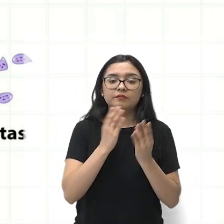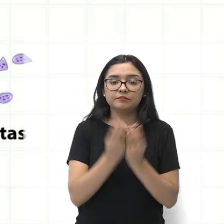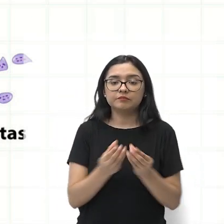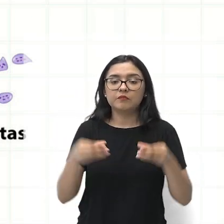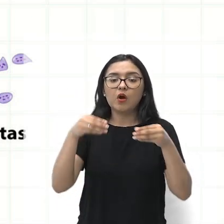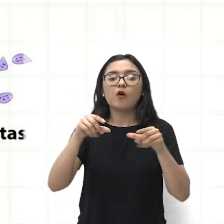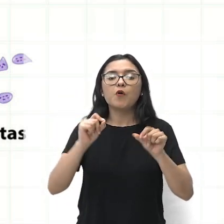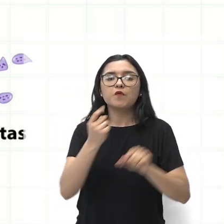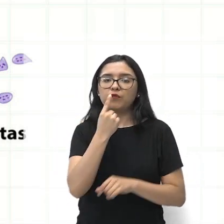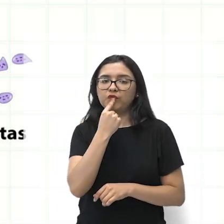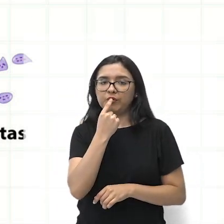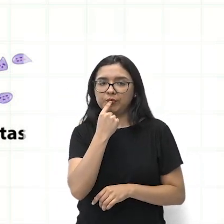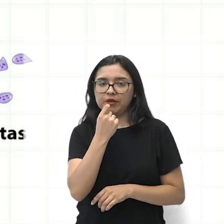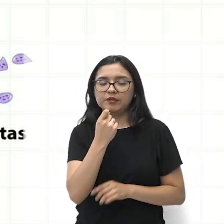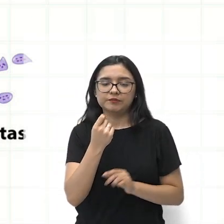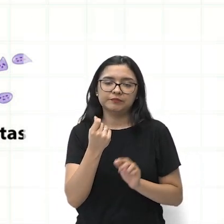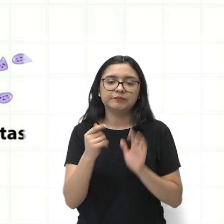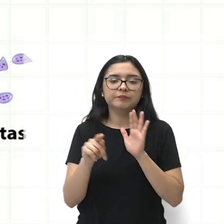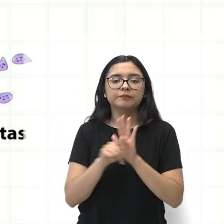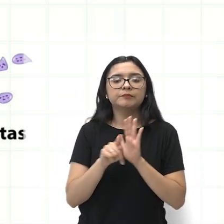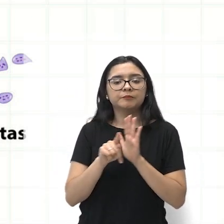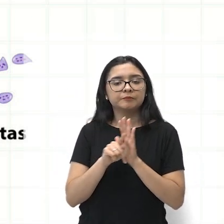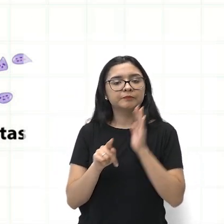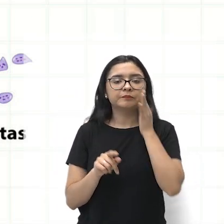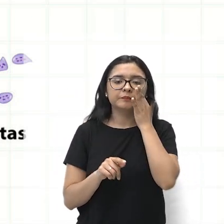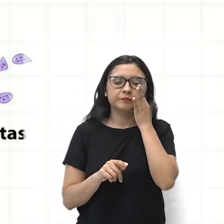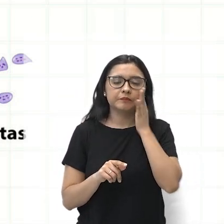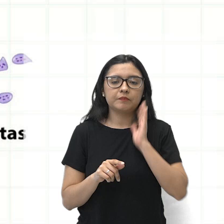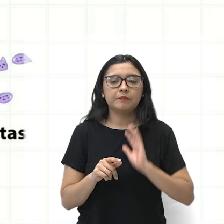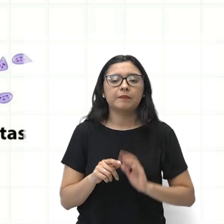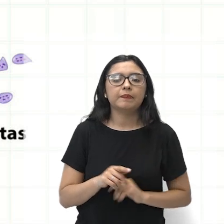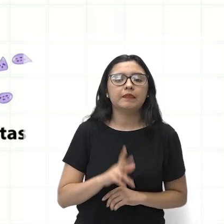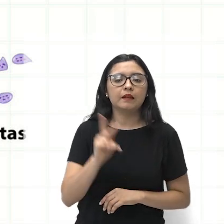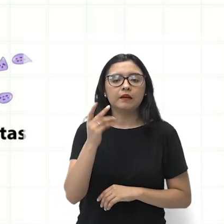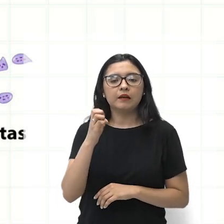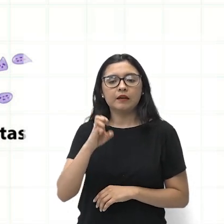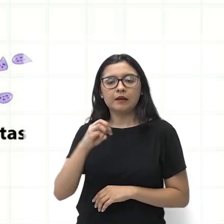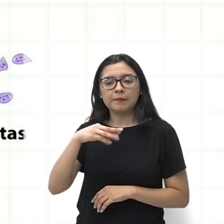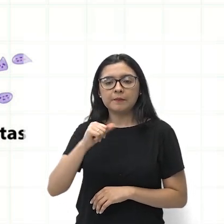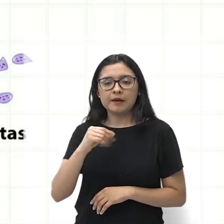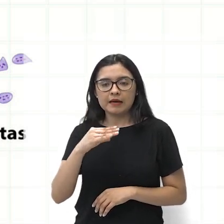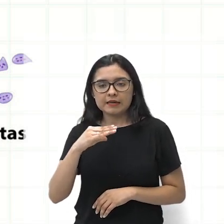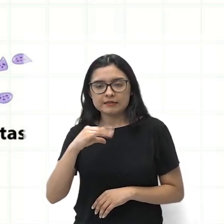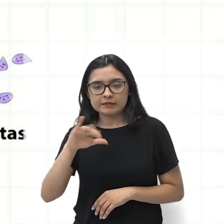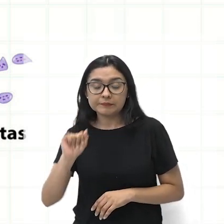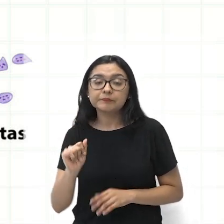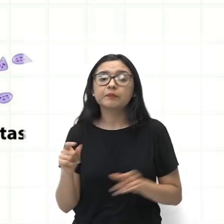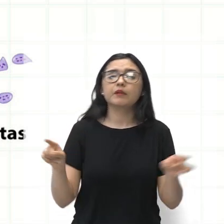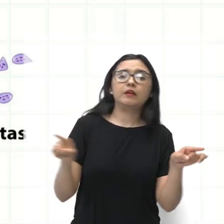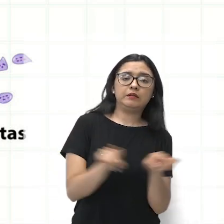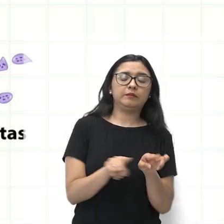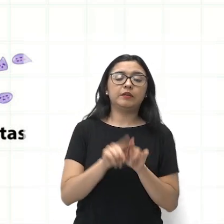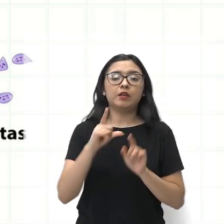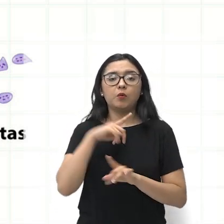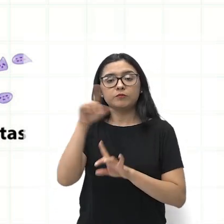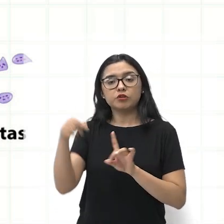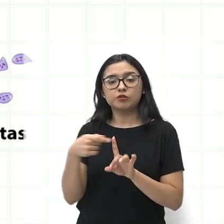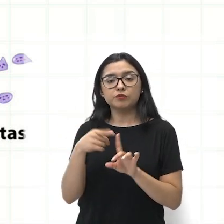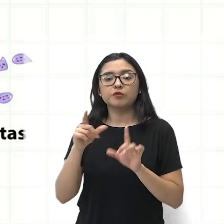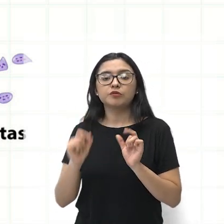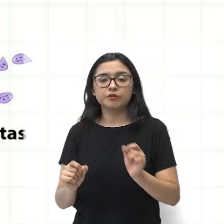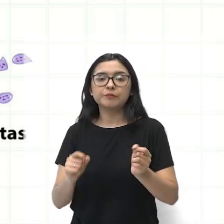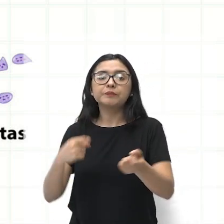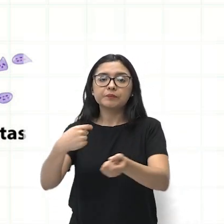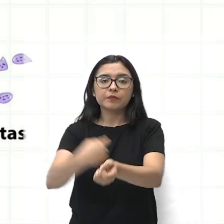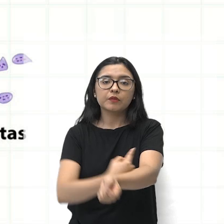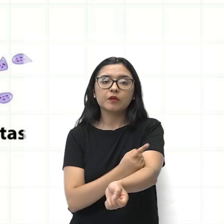glóbulo vermelho, que são as nossas hemácias, os nossos eritrócitos, eles têm a função de quê? De